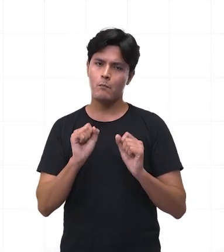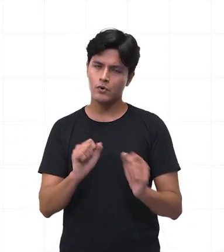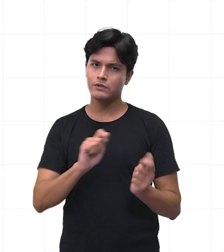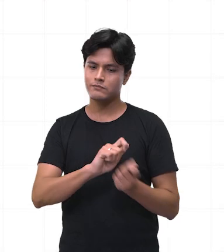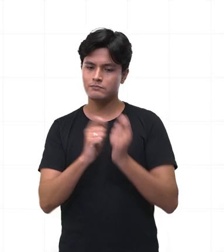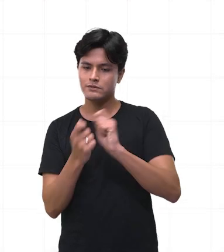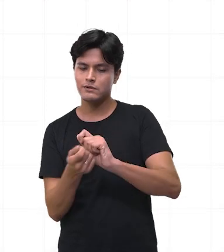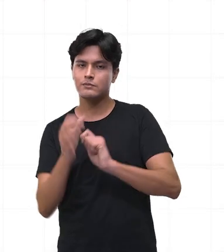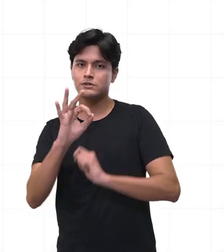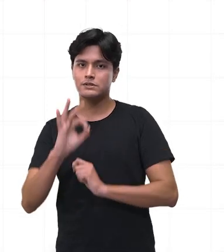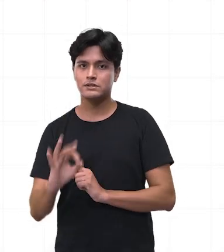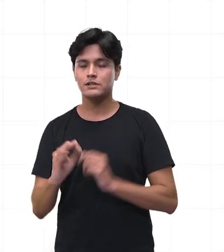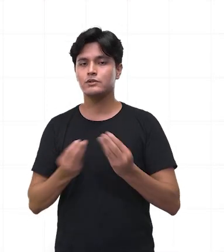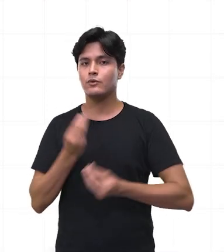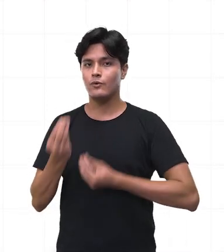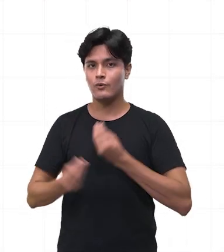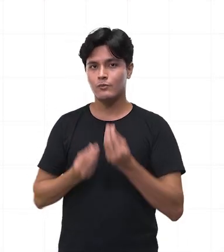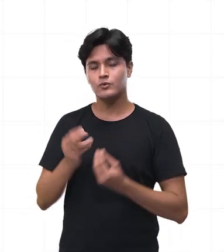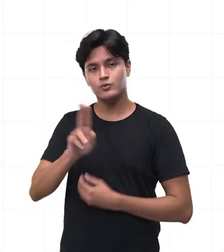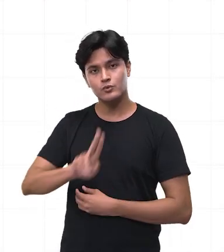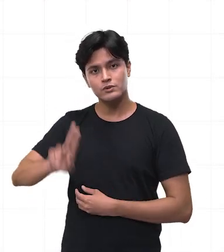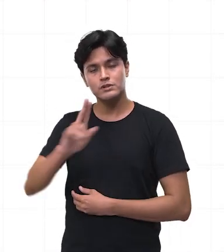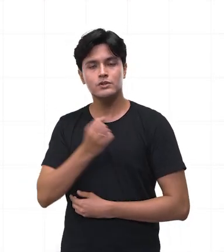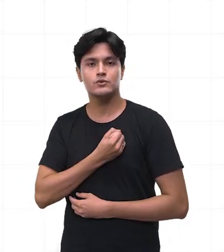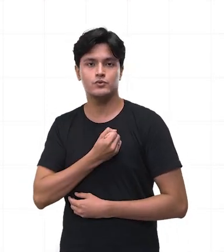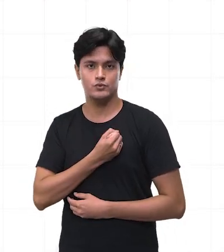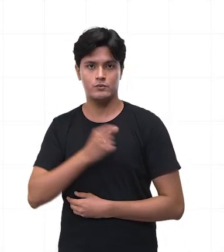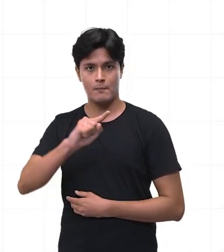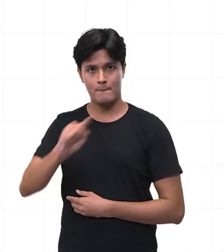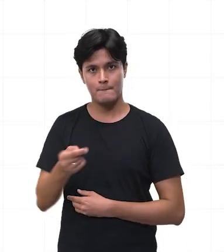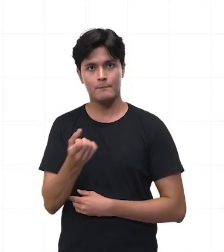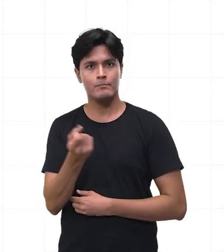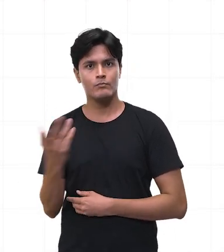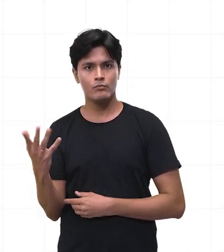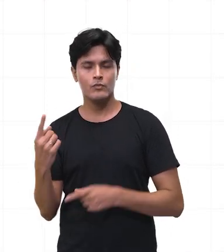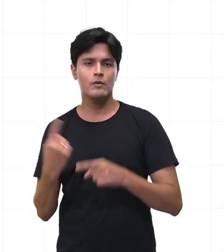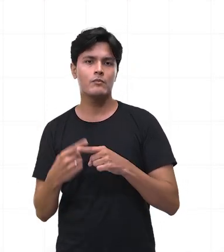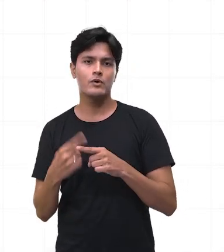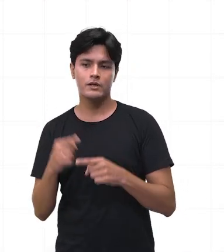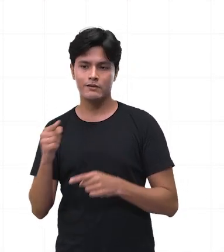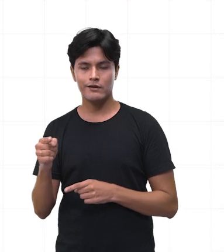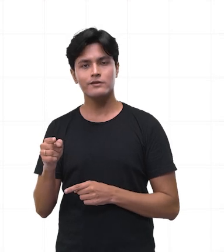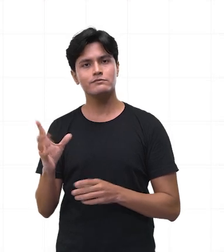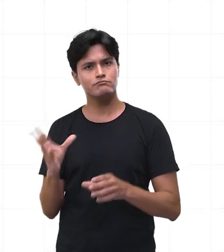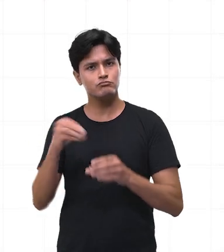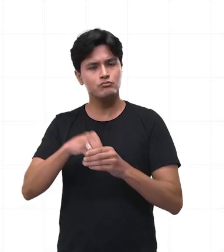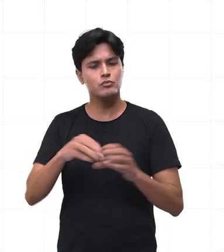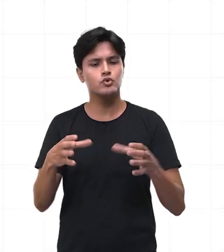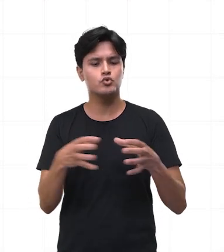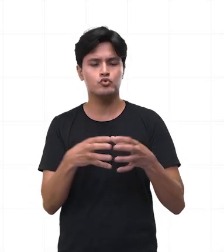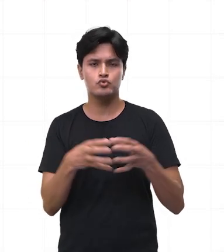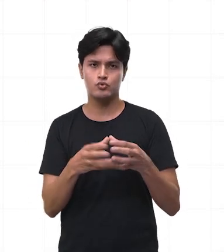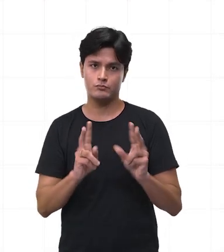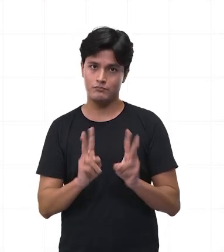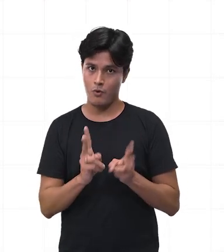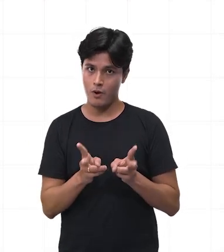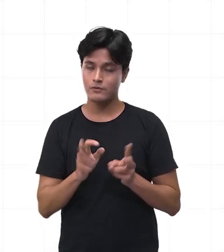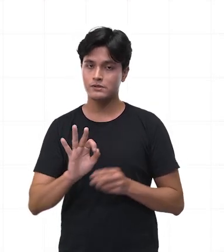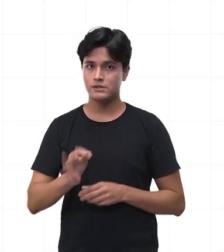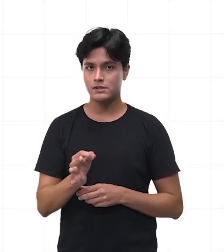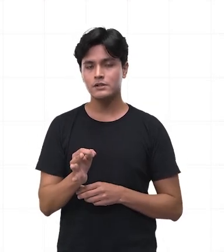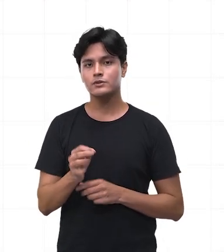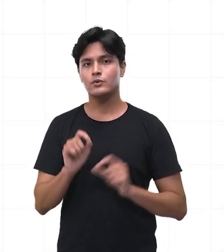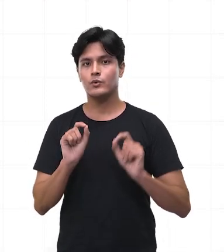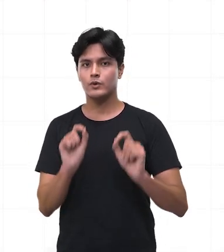de números decimais, pois pertencem à mesma classe de números, que são